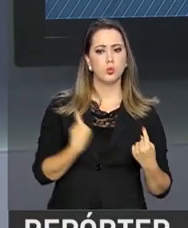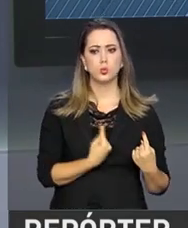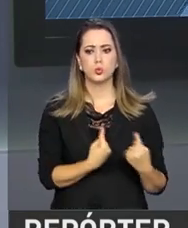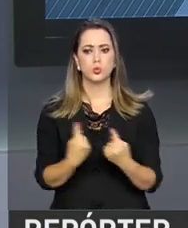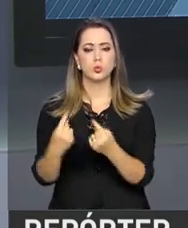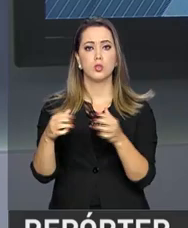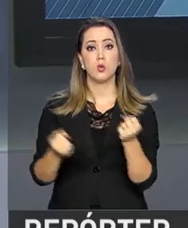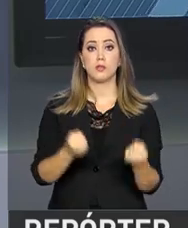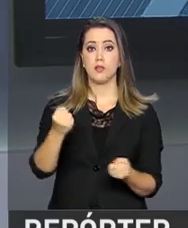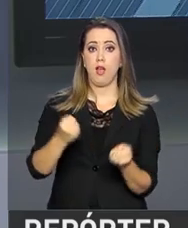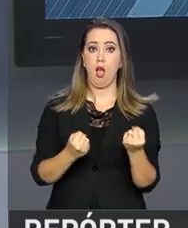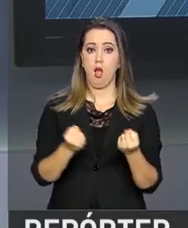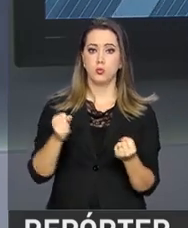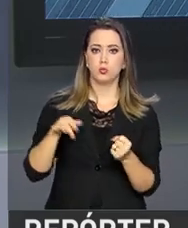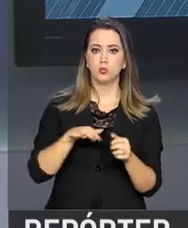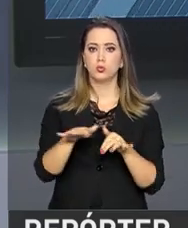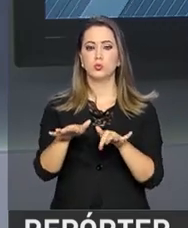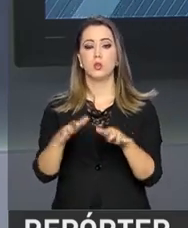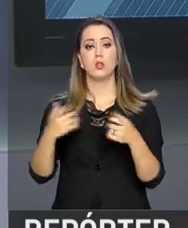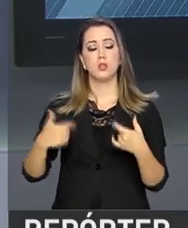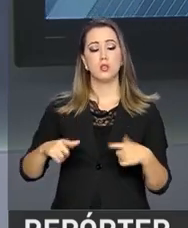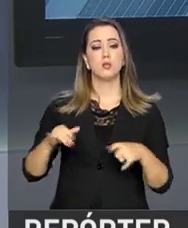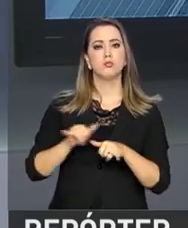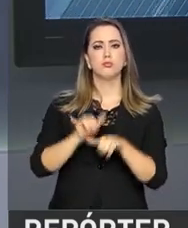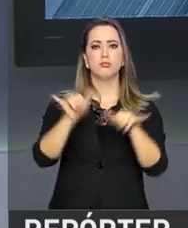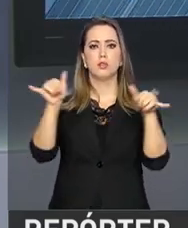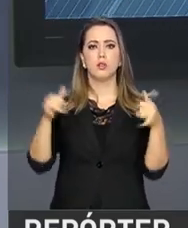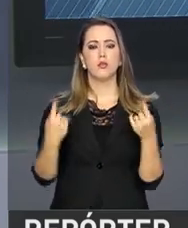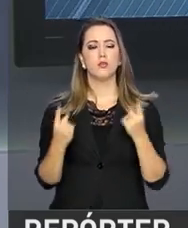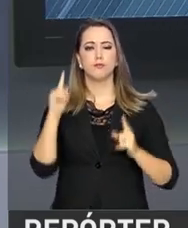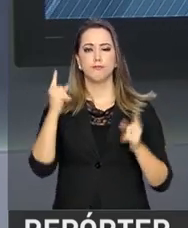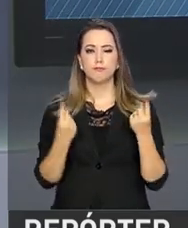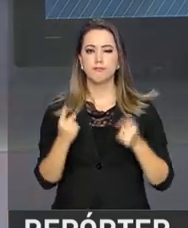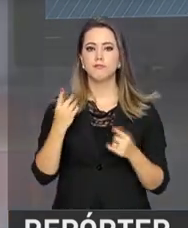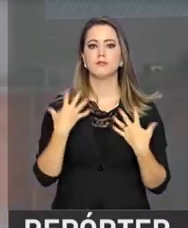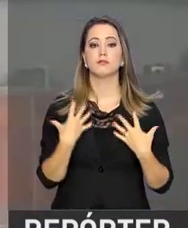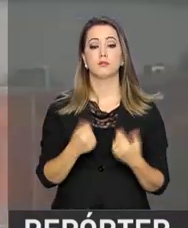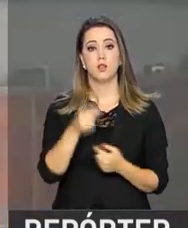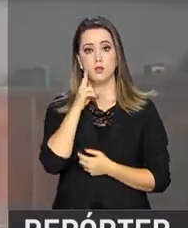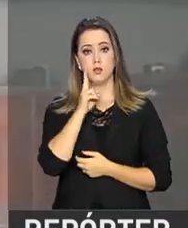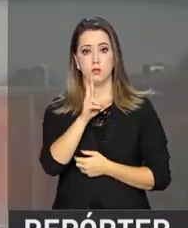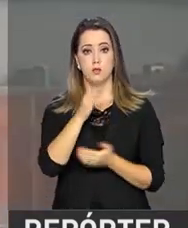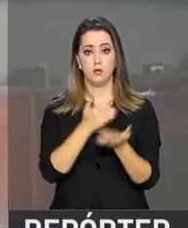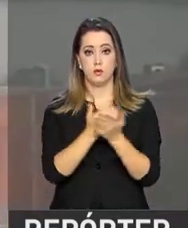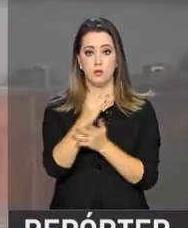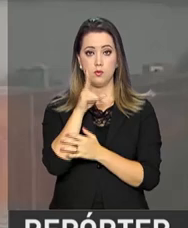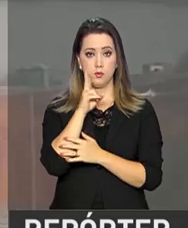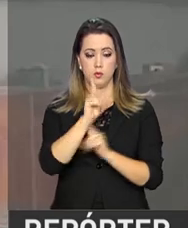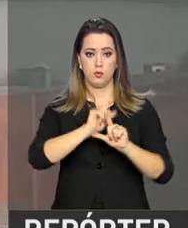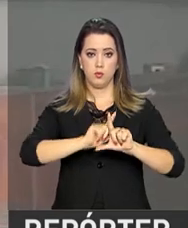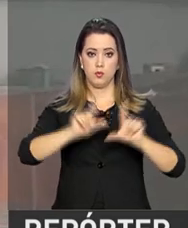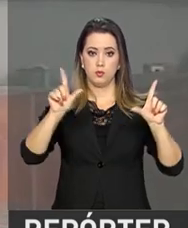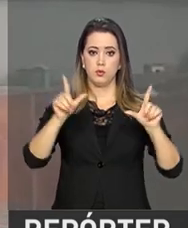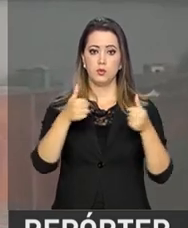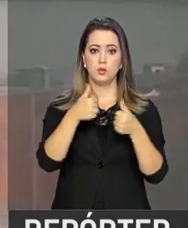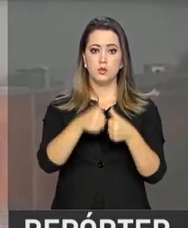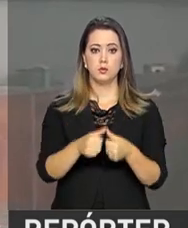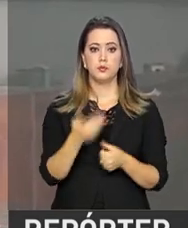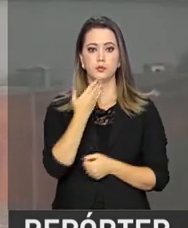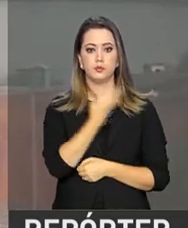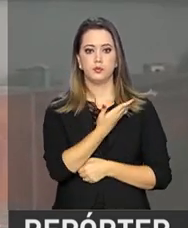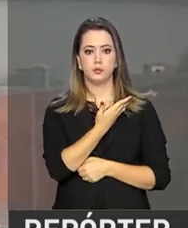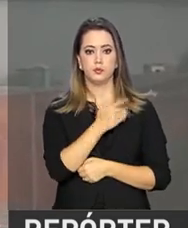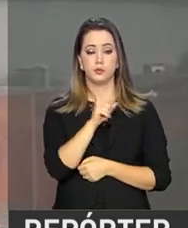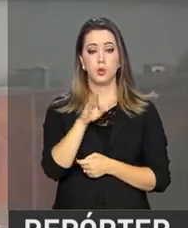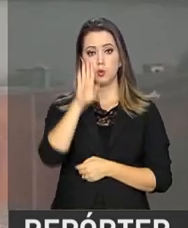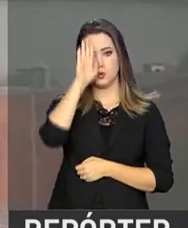nas estradas e aeroportos do país por conta do feriado de carnaval. A gente vai conferir aí na tela como está o trânsito